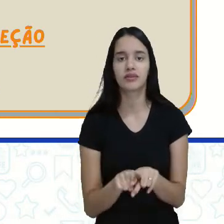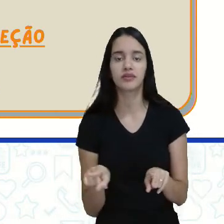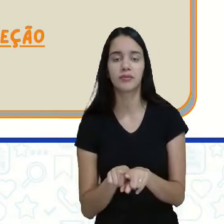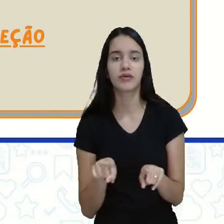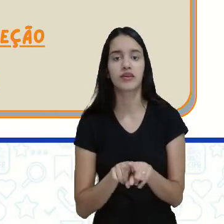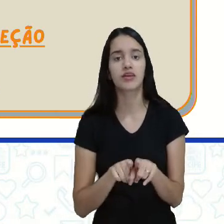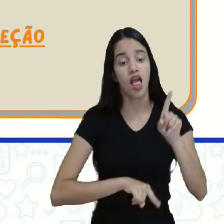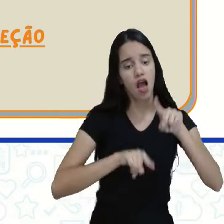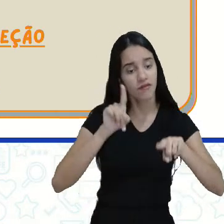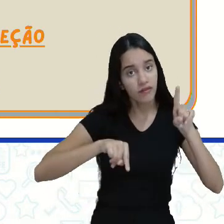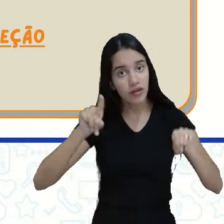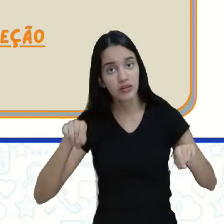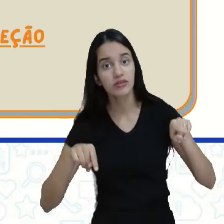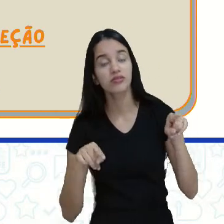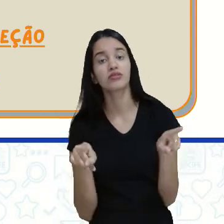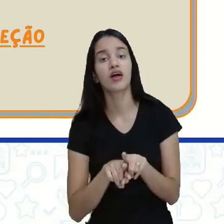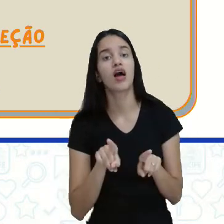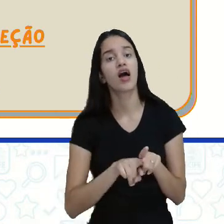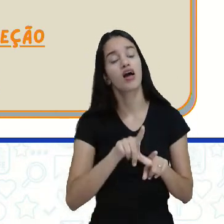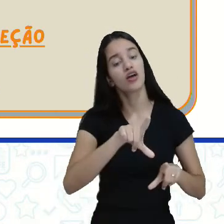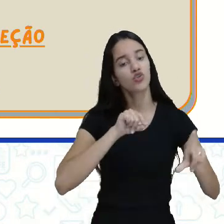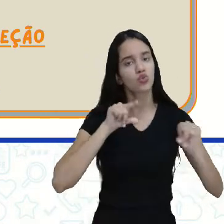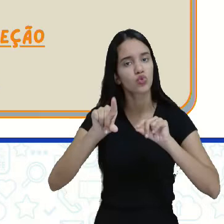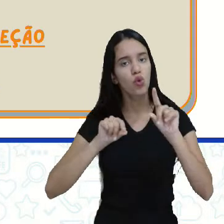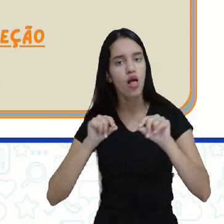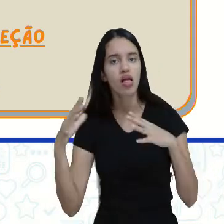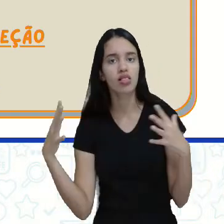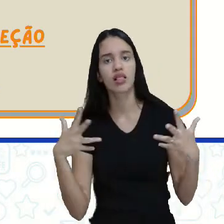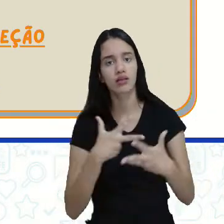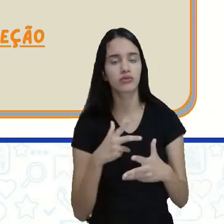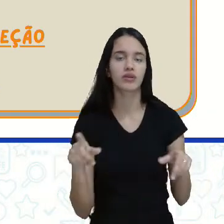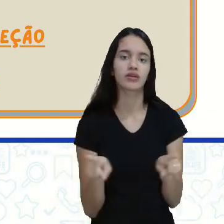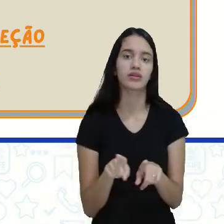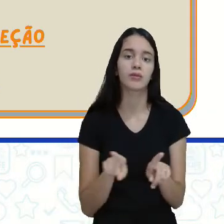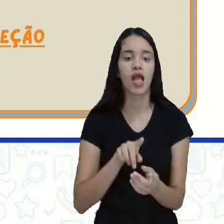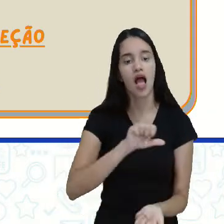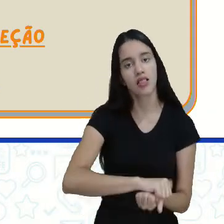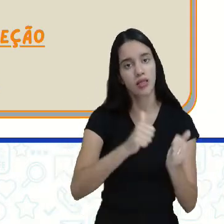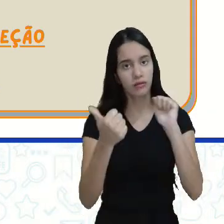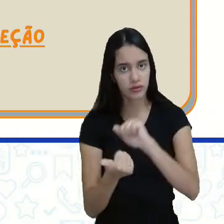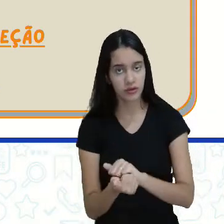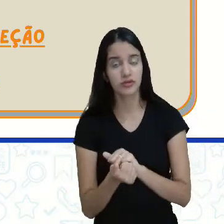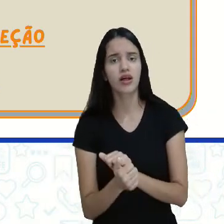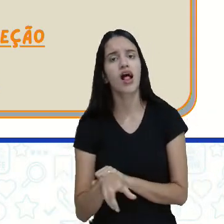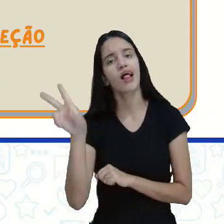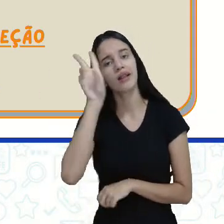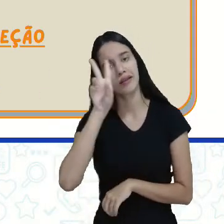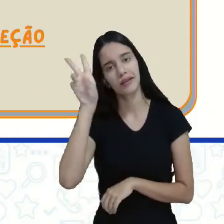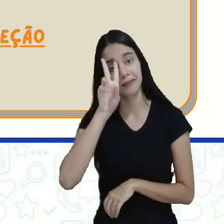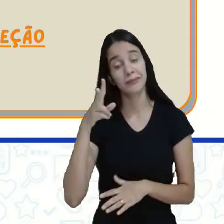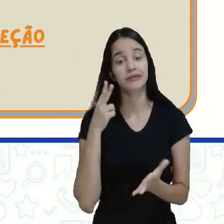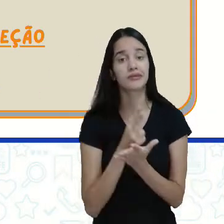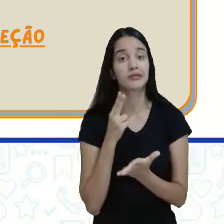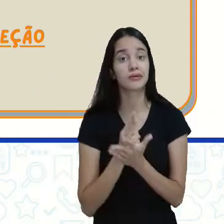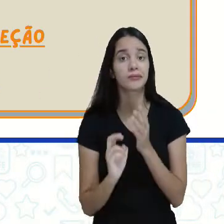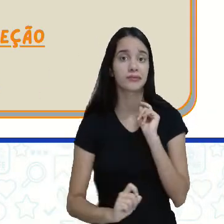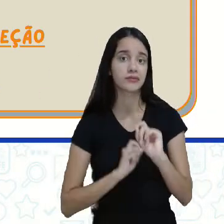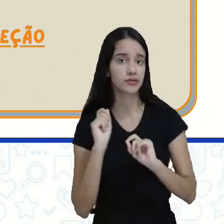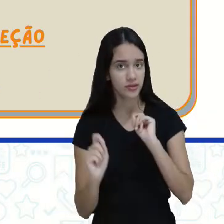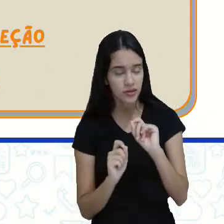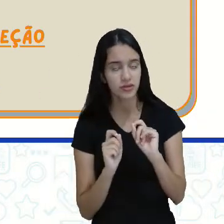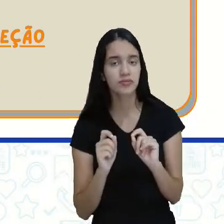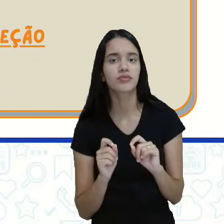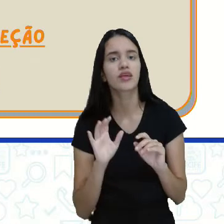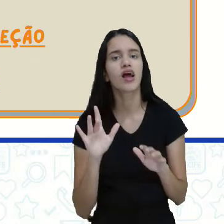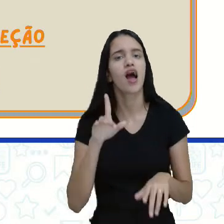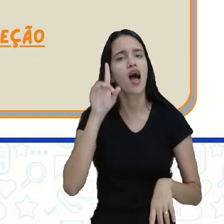dessa variabilidade, a seleção natural, que promove uma adaptação. Lembrando sempre que